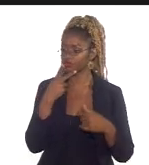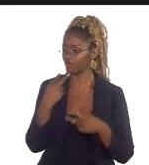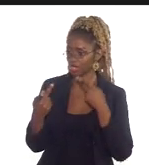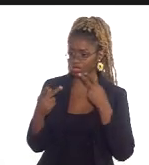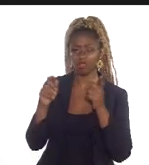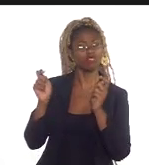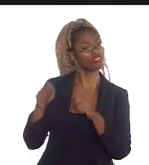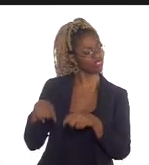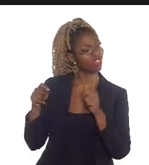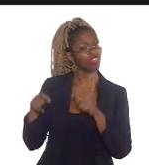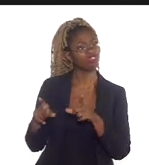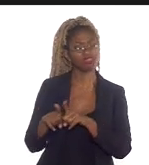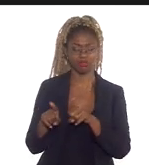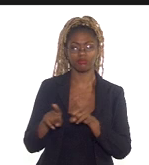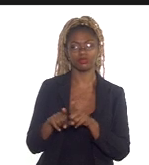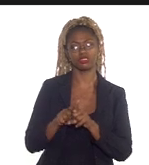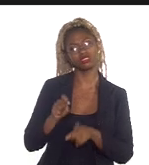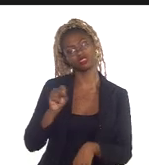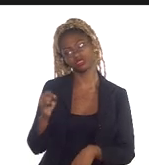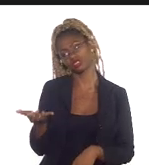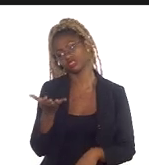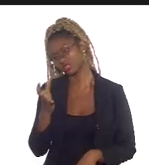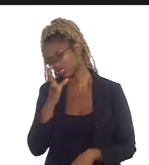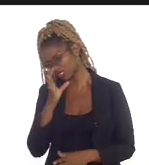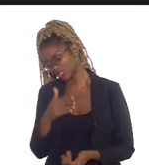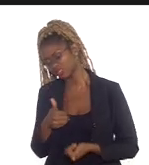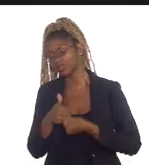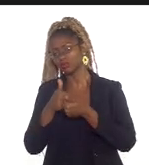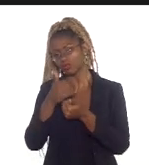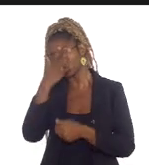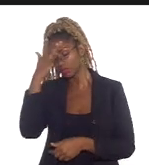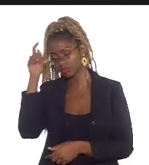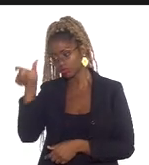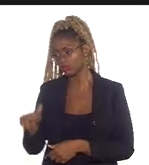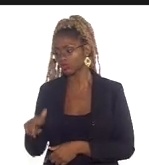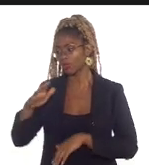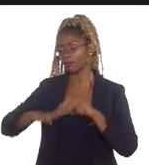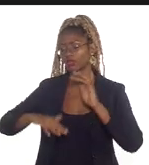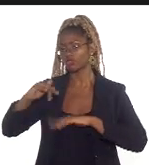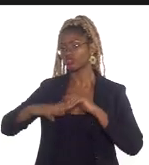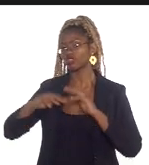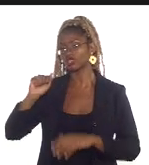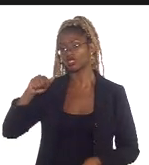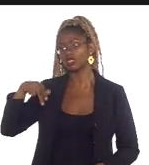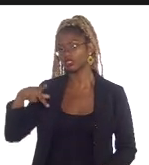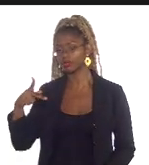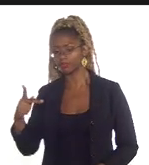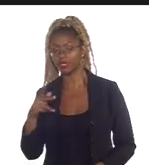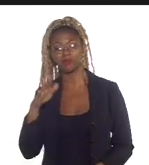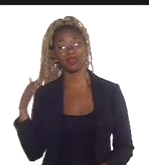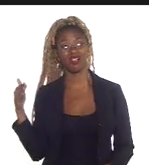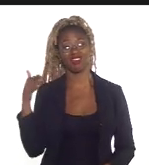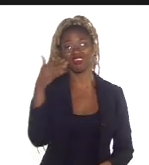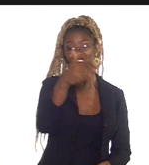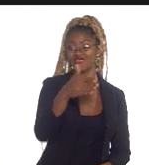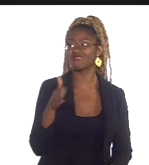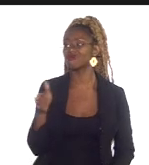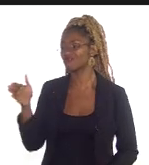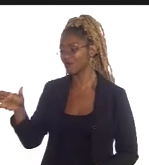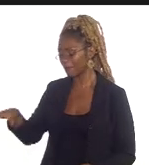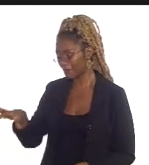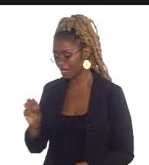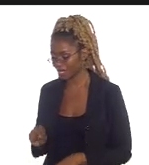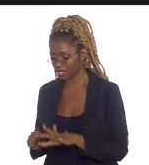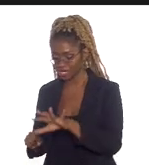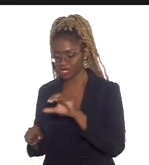se quiser acompanhar pessoas especializadas da ANP para embarcar, para coletar amostra de